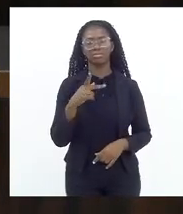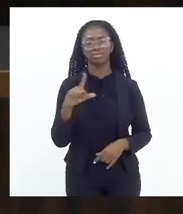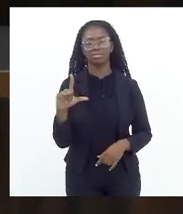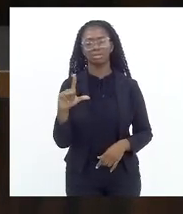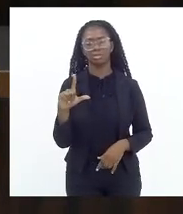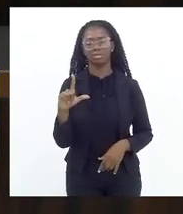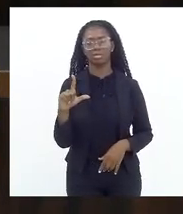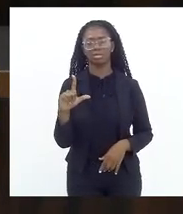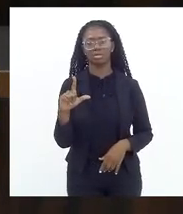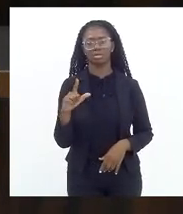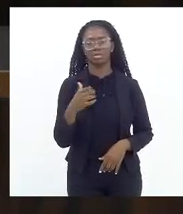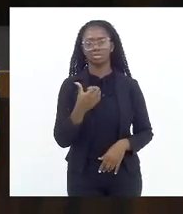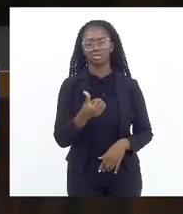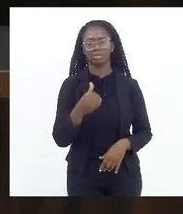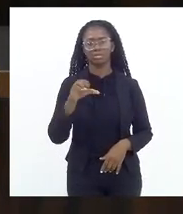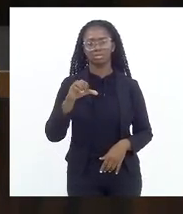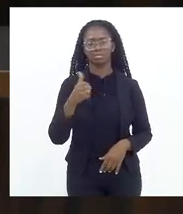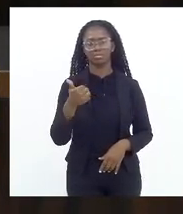projeto